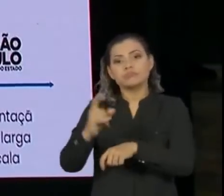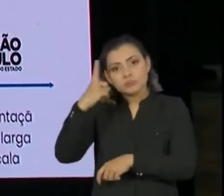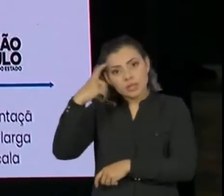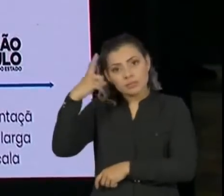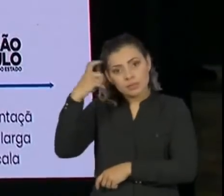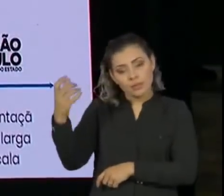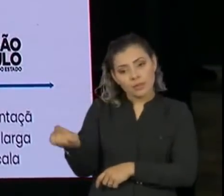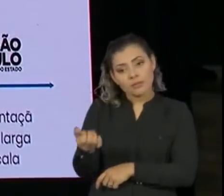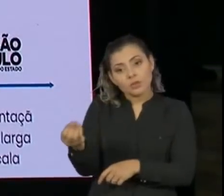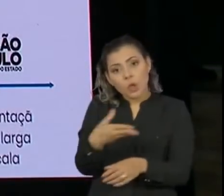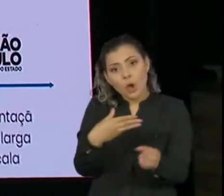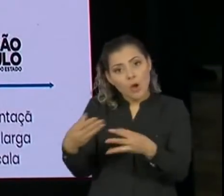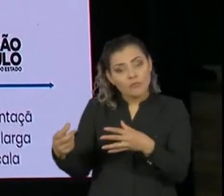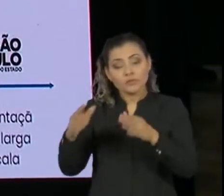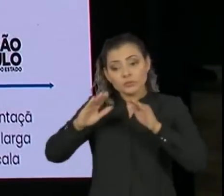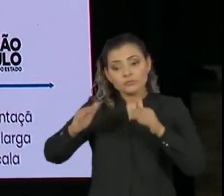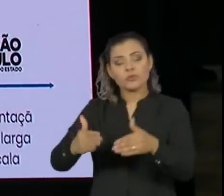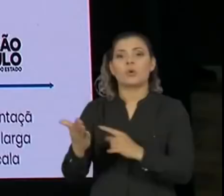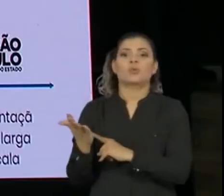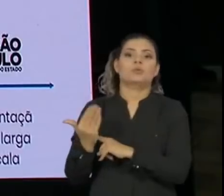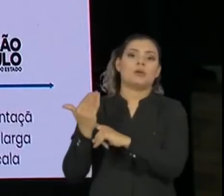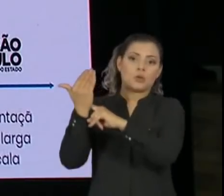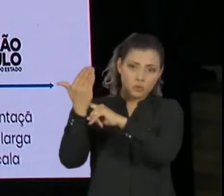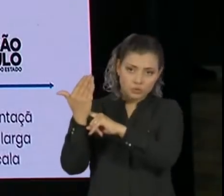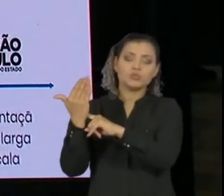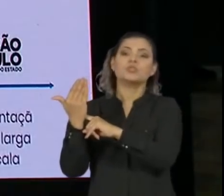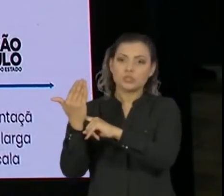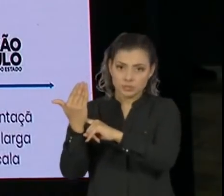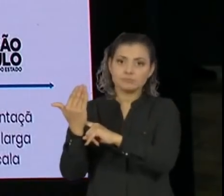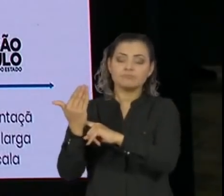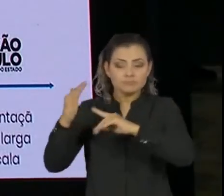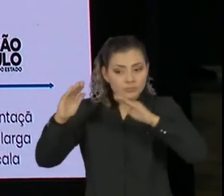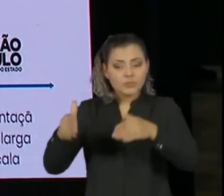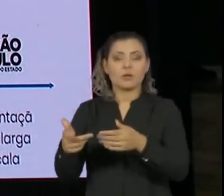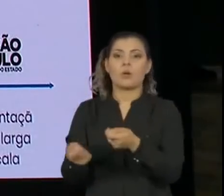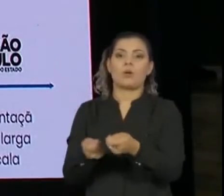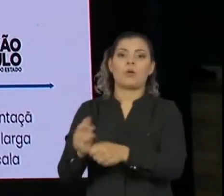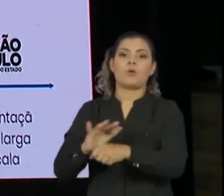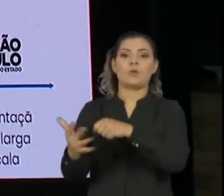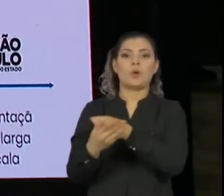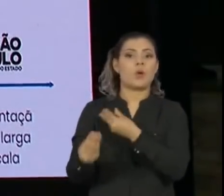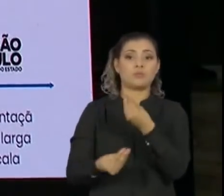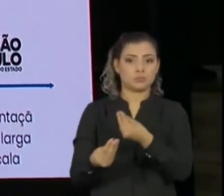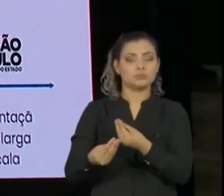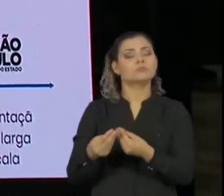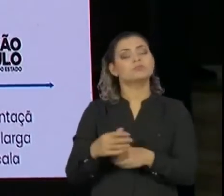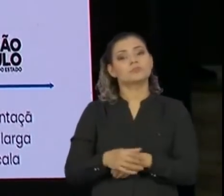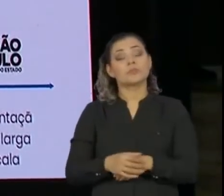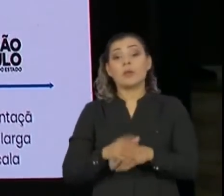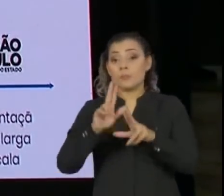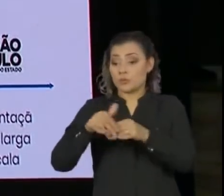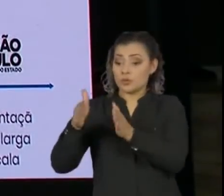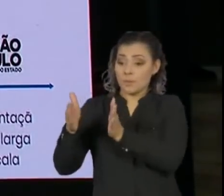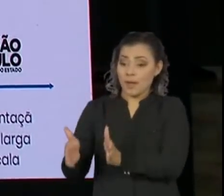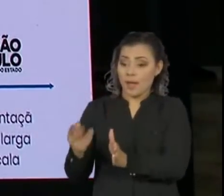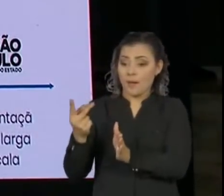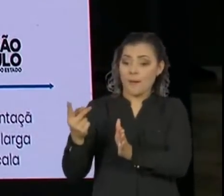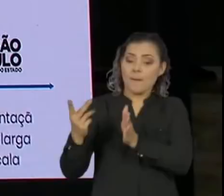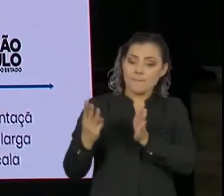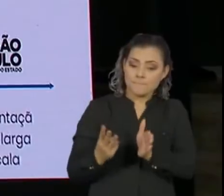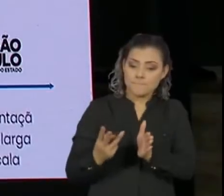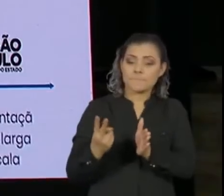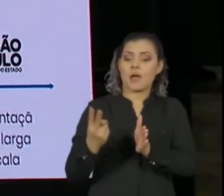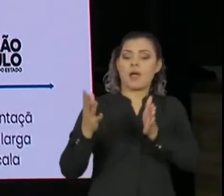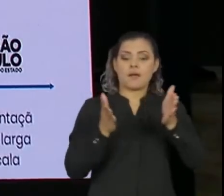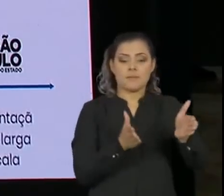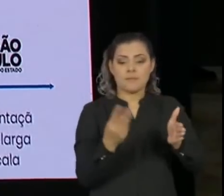inovadoras voltadas a tecnologias aplicadas para o combate do Covid-19. As etapas, a gente tem a etapa de recebimento